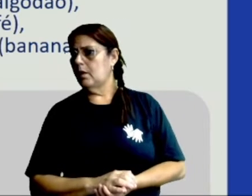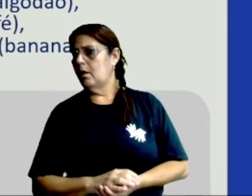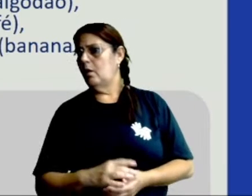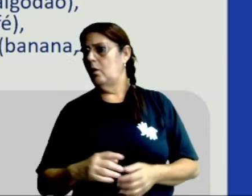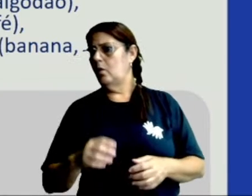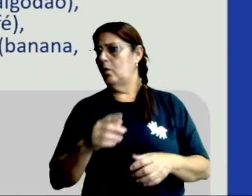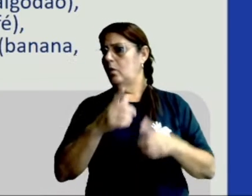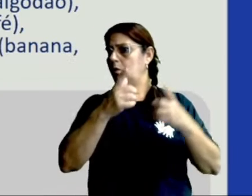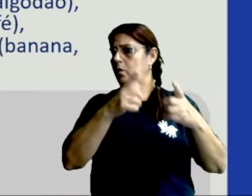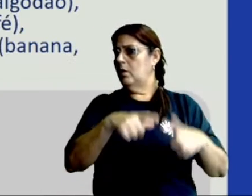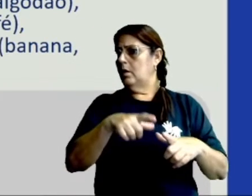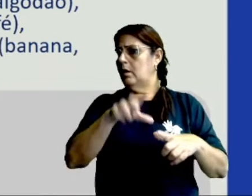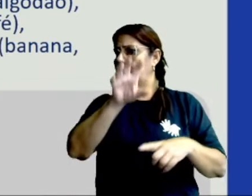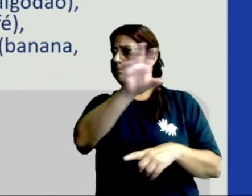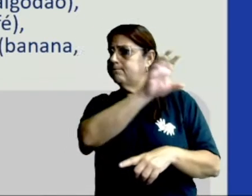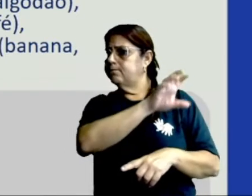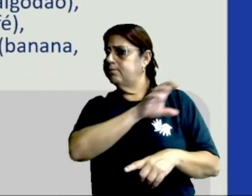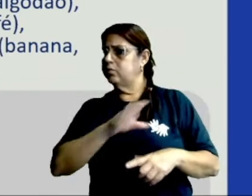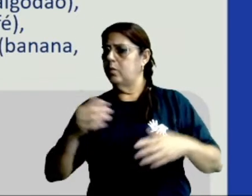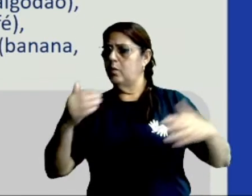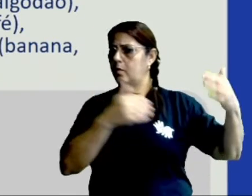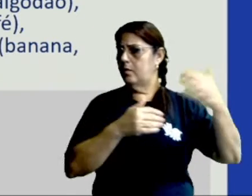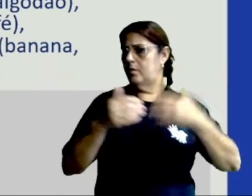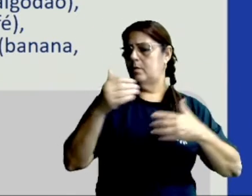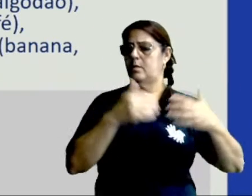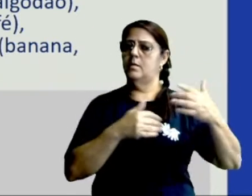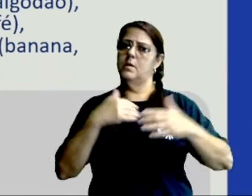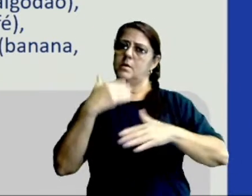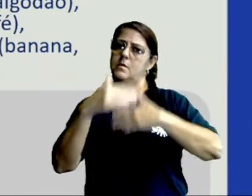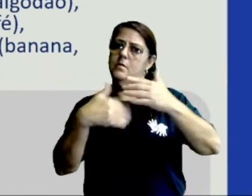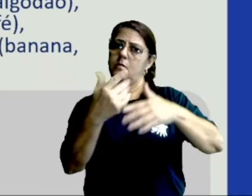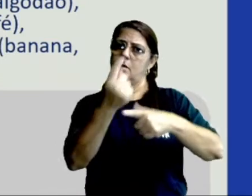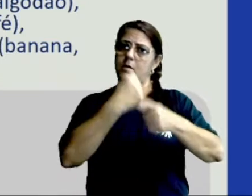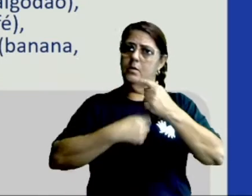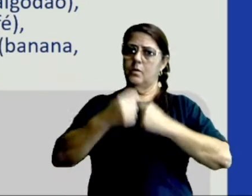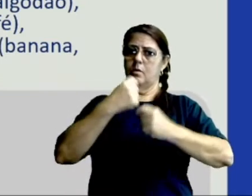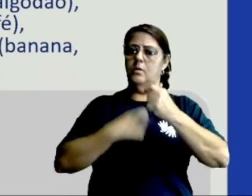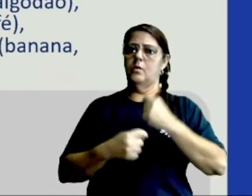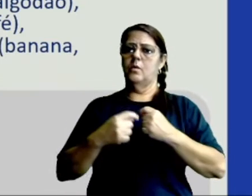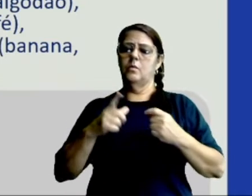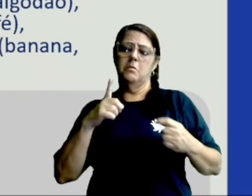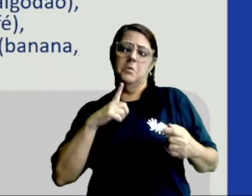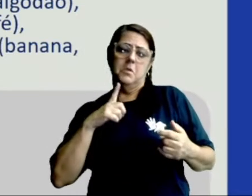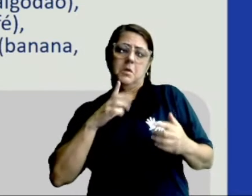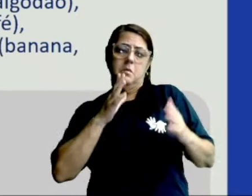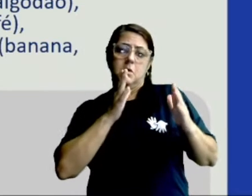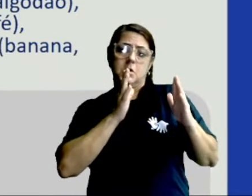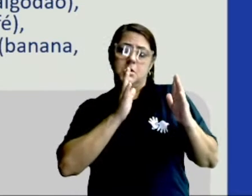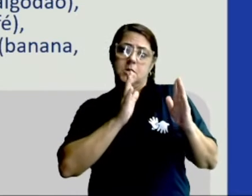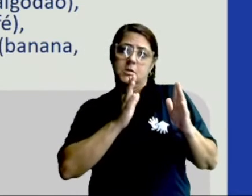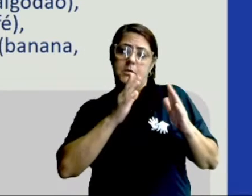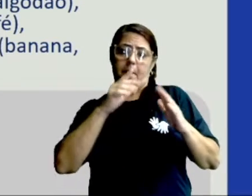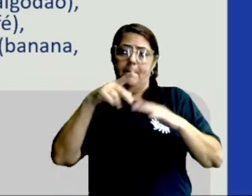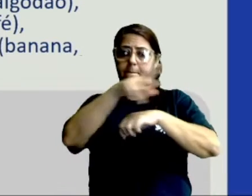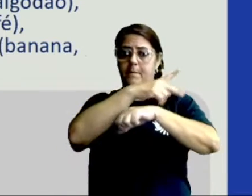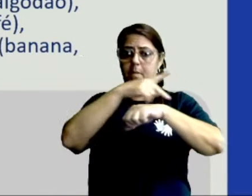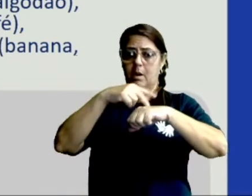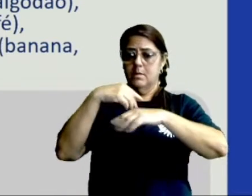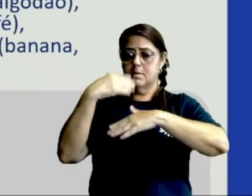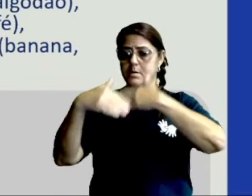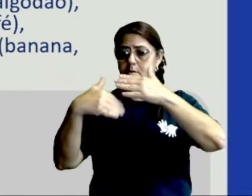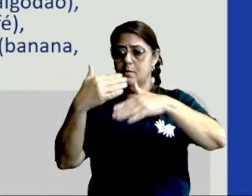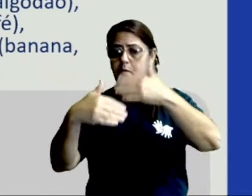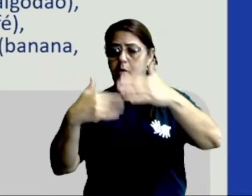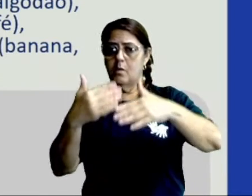A regionalização segundo os níveis de desenvolvimento e características econômicas. Nós podemos dividir aí como os países